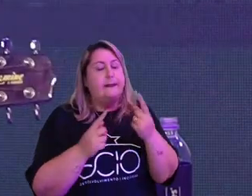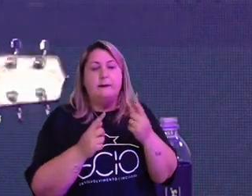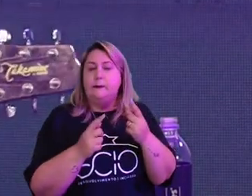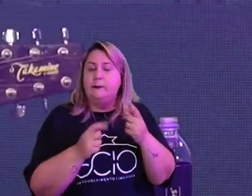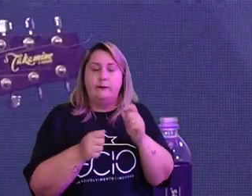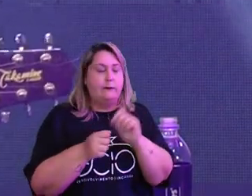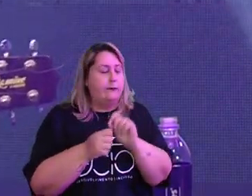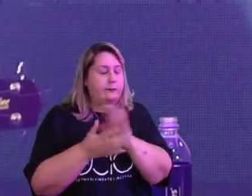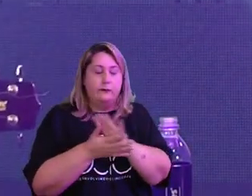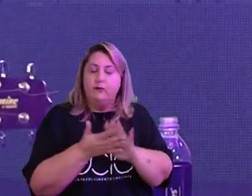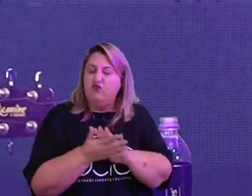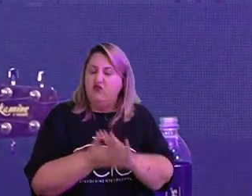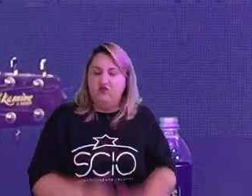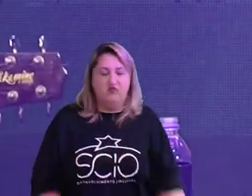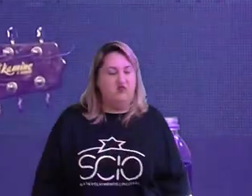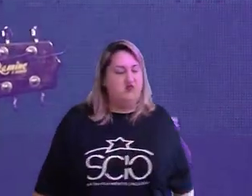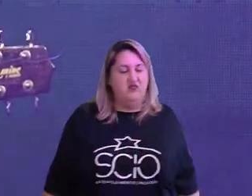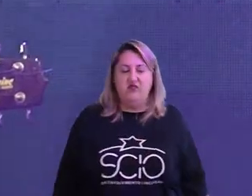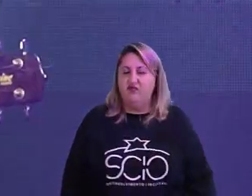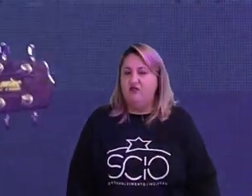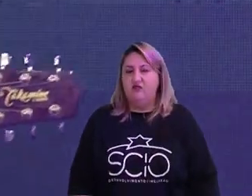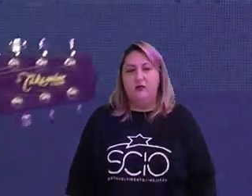mas não